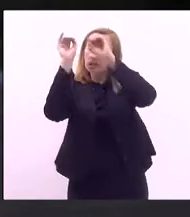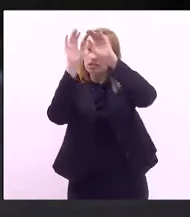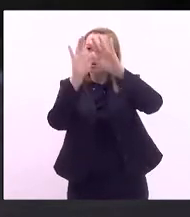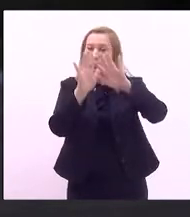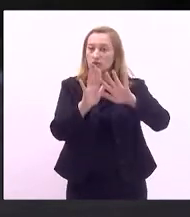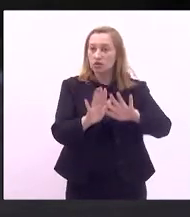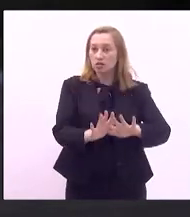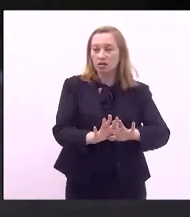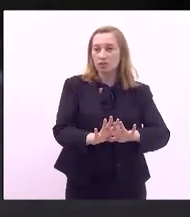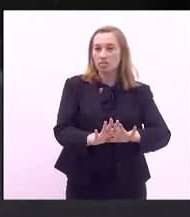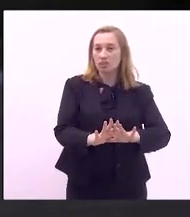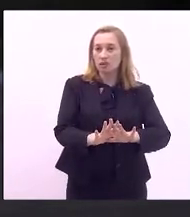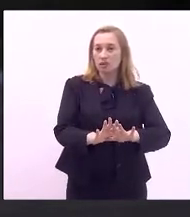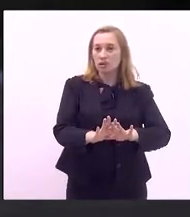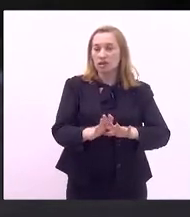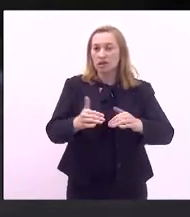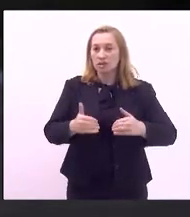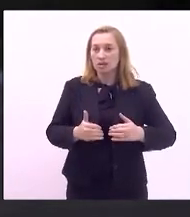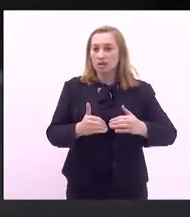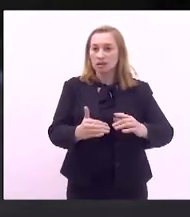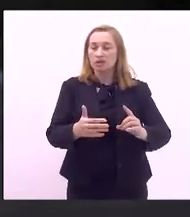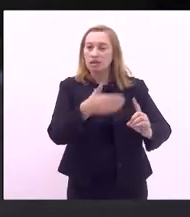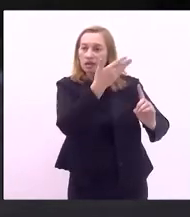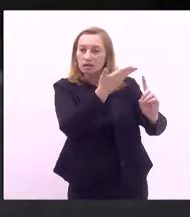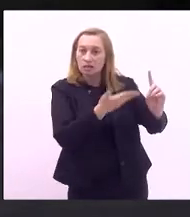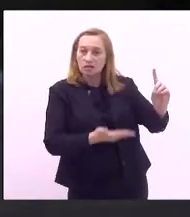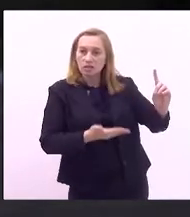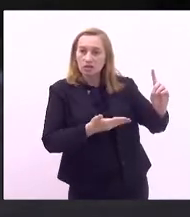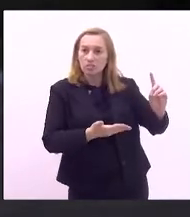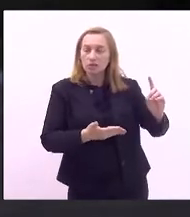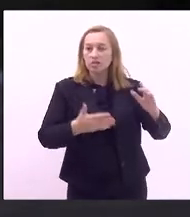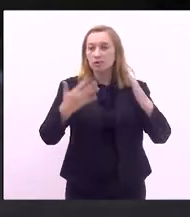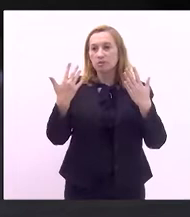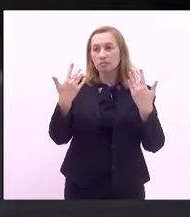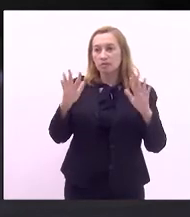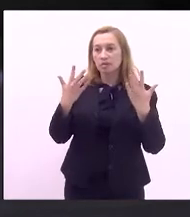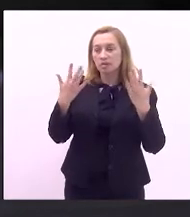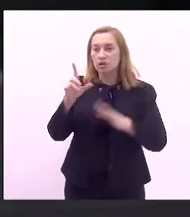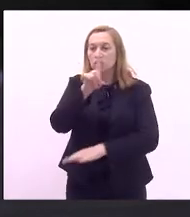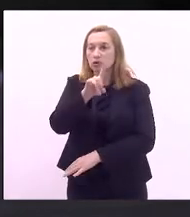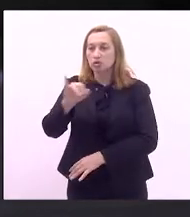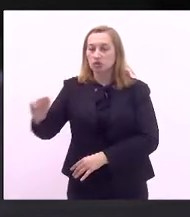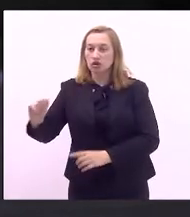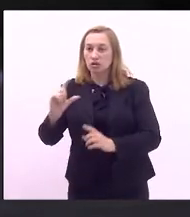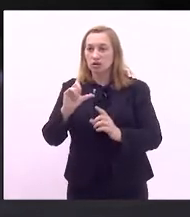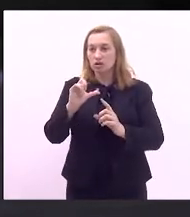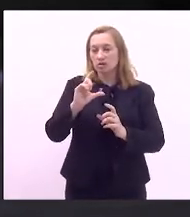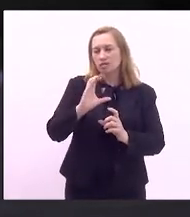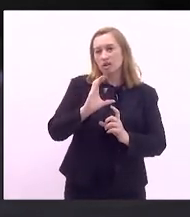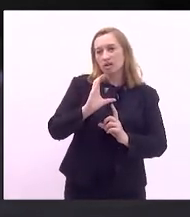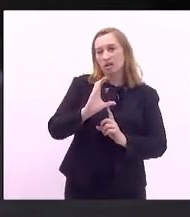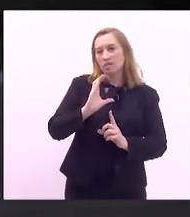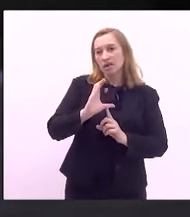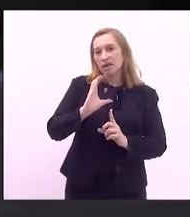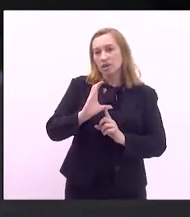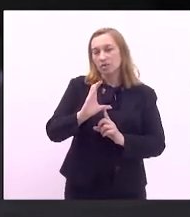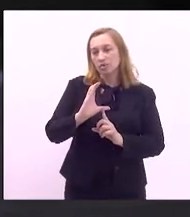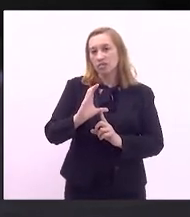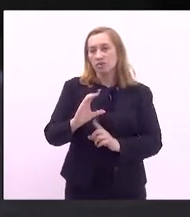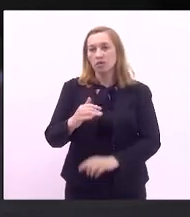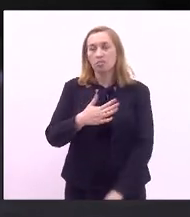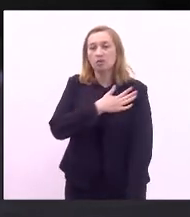Deus declara aberta a solenidade de comemoração do dia do Capelão civil-militar